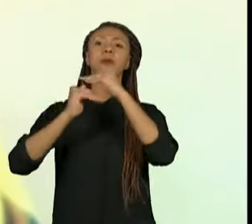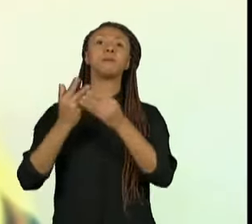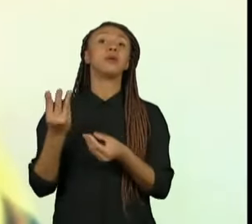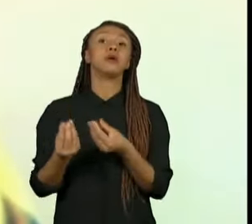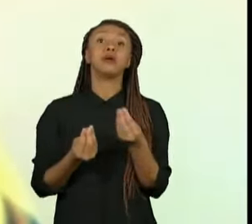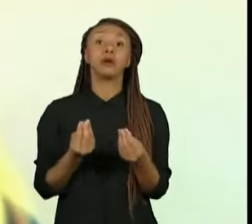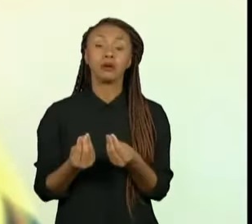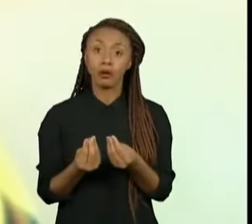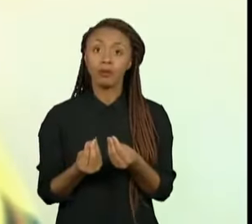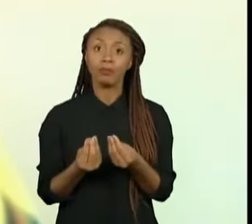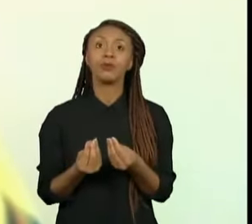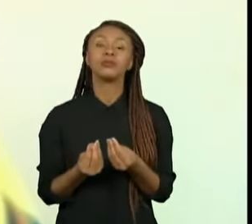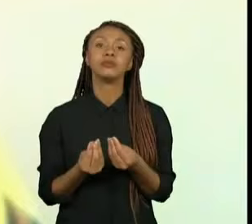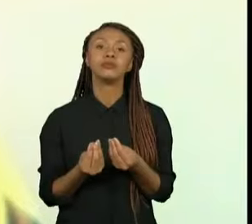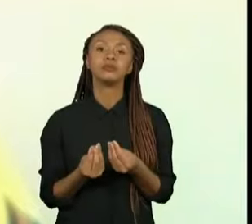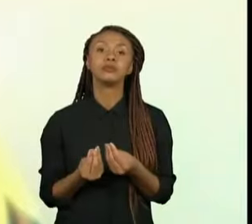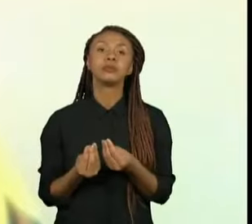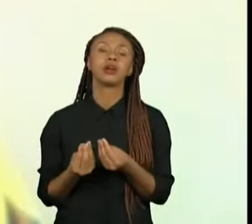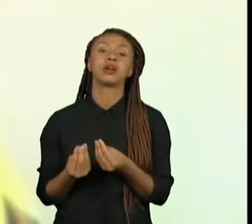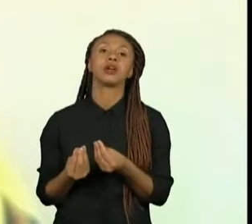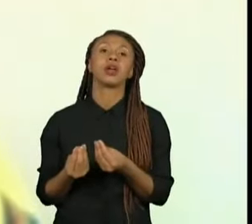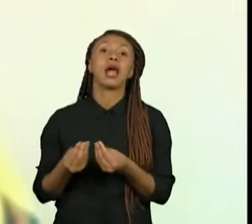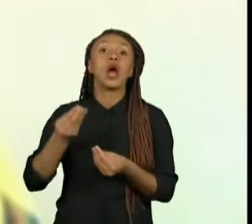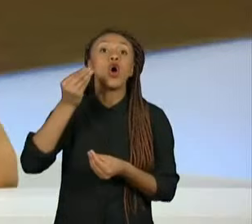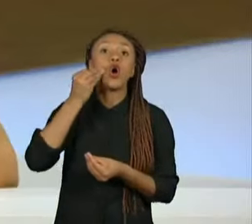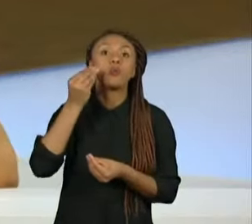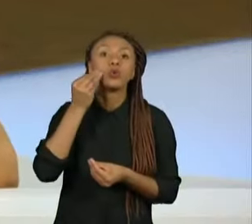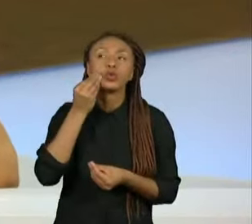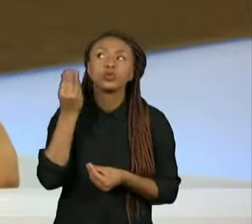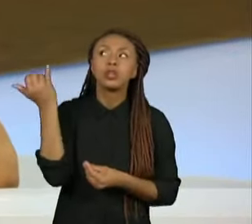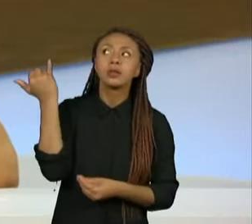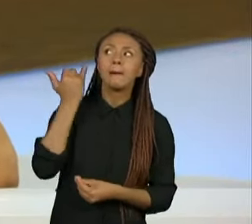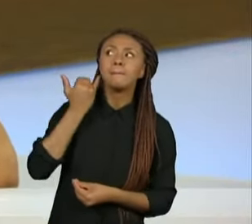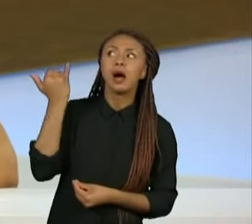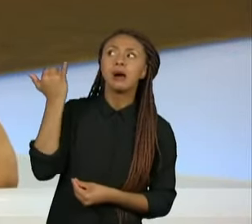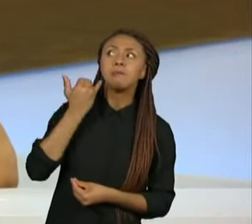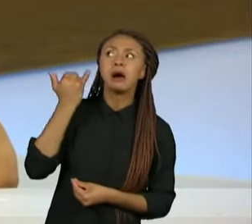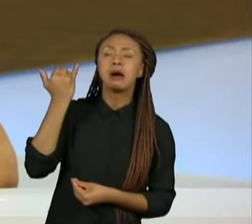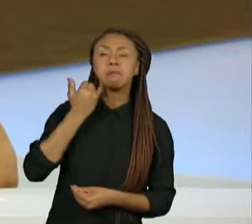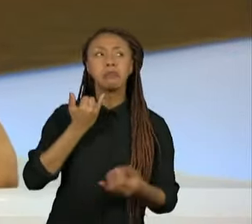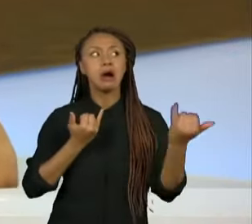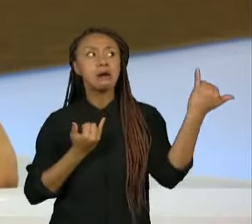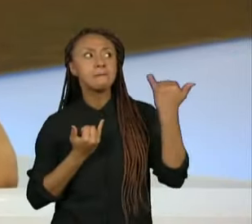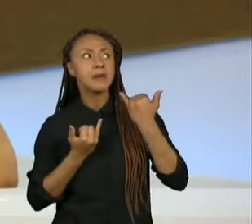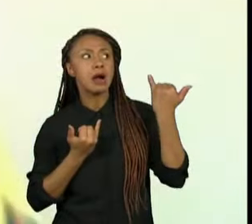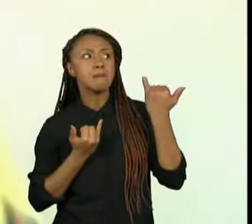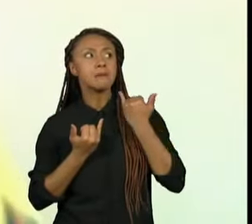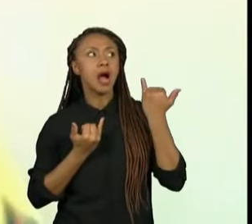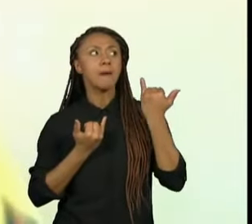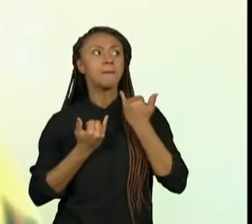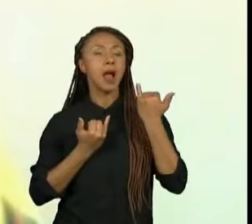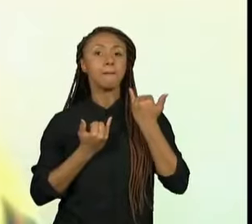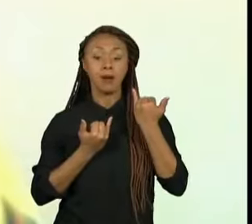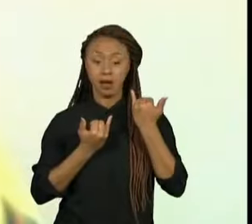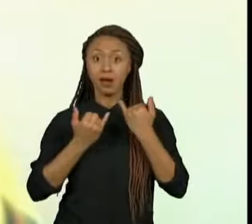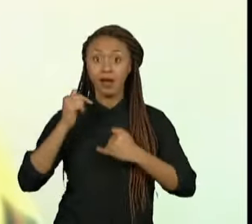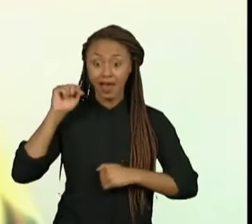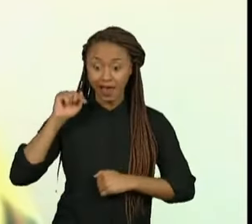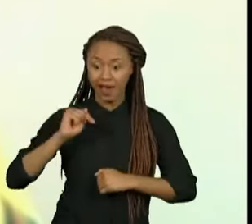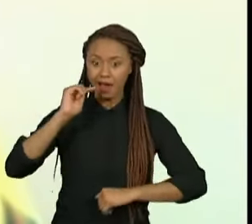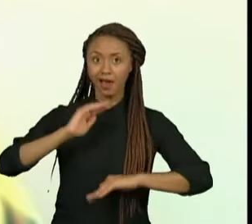nas oportunidades que eu tive de escuta. Escutar, para mim, ele foi